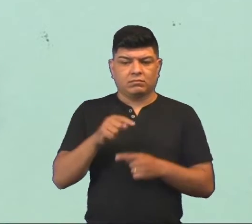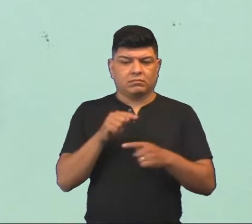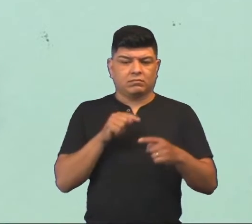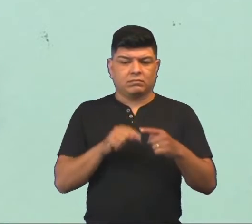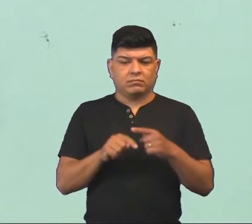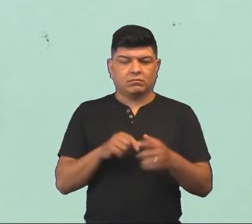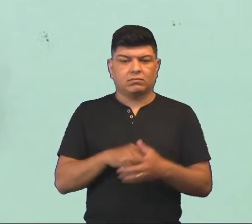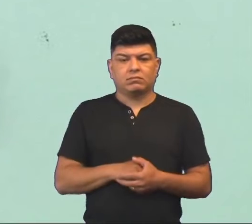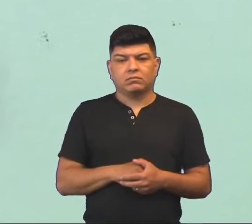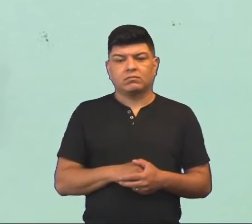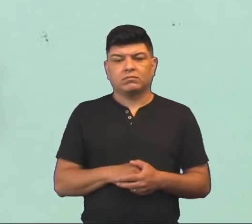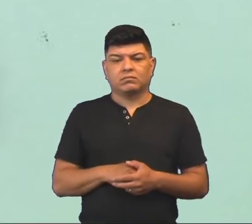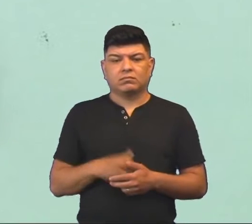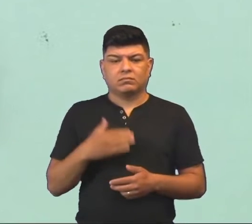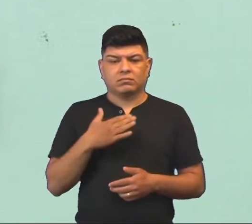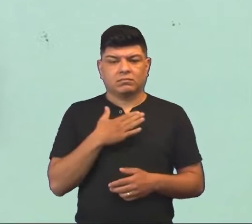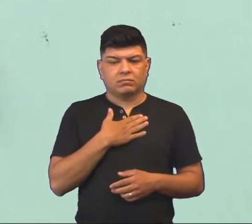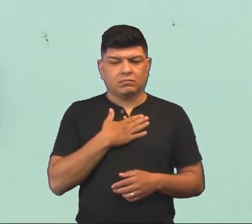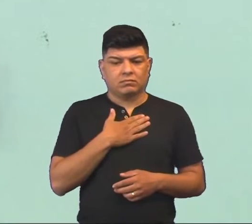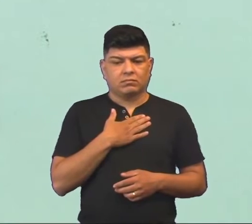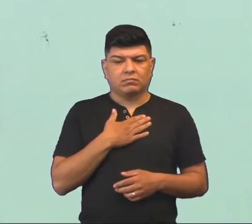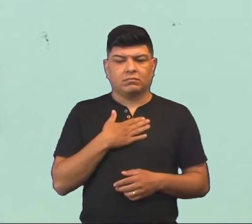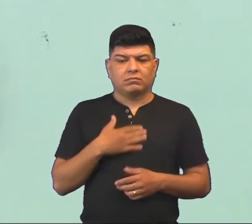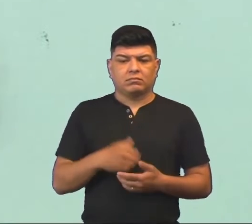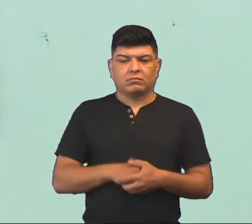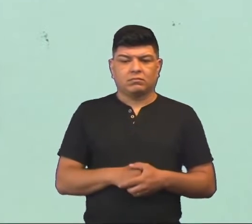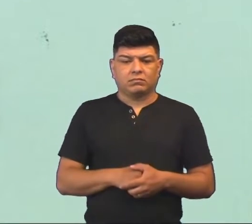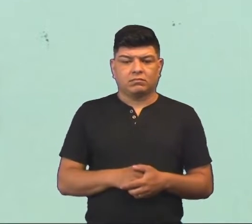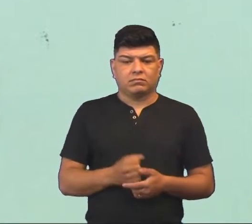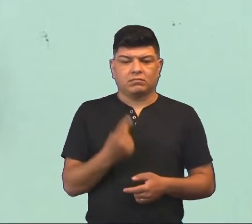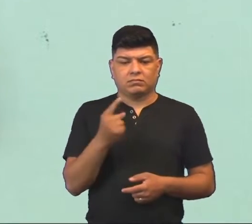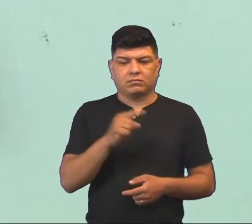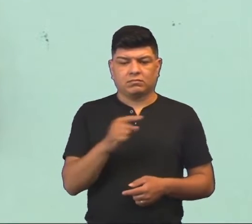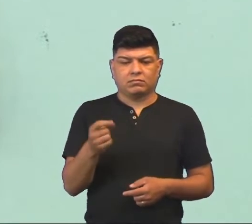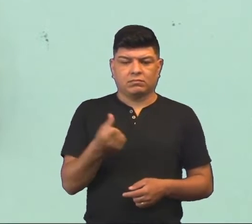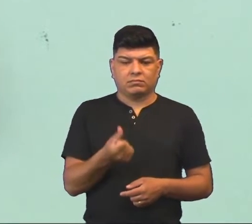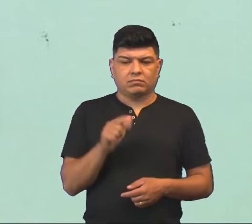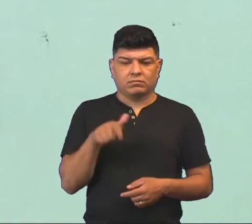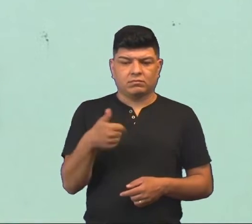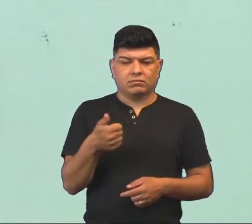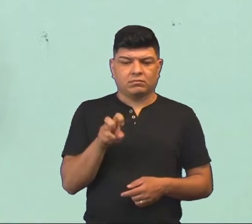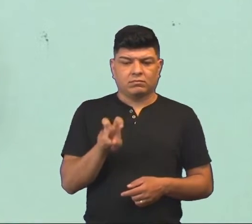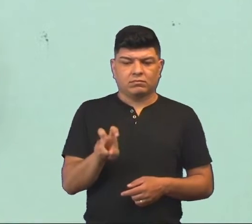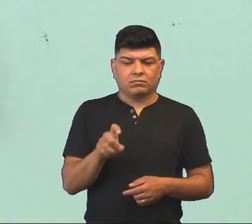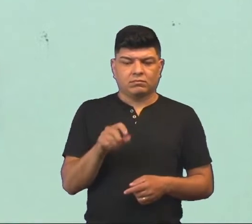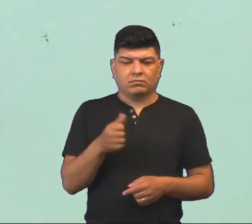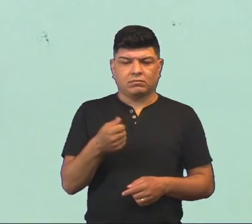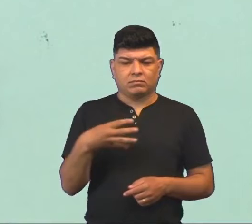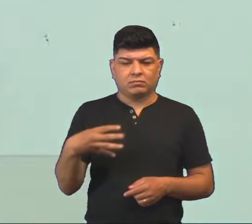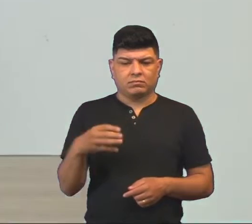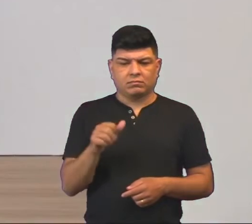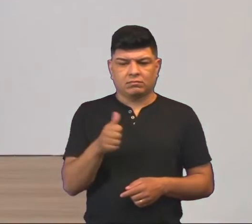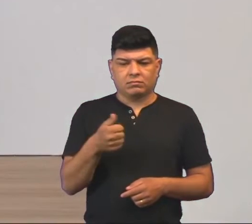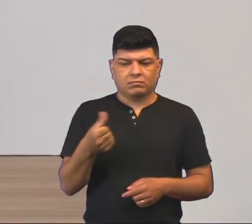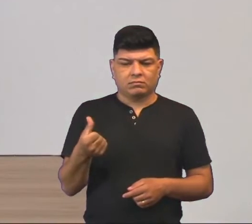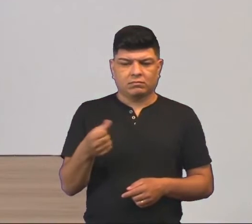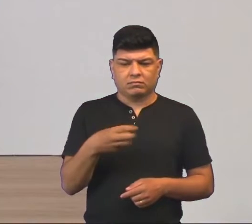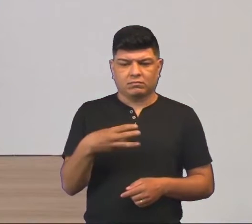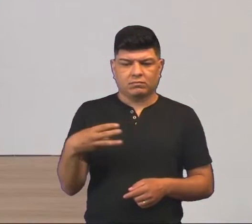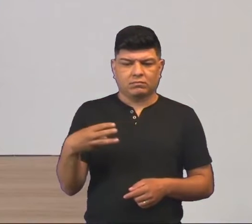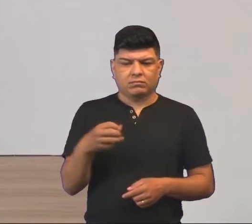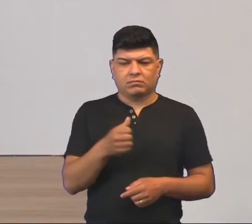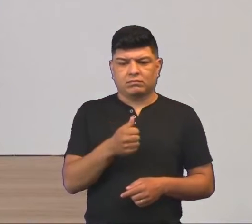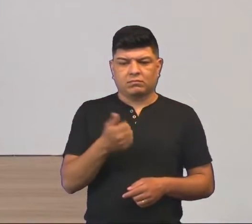divisão na minha tirinha. 1/6, depois eu tenho 1/5, depois 1/4, depois